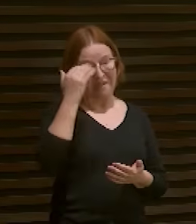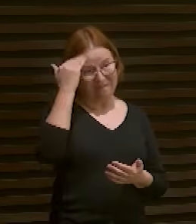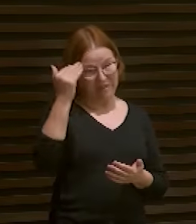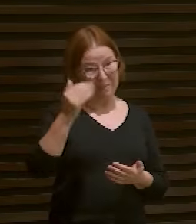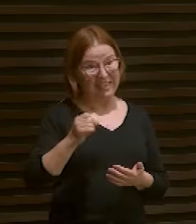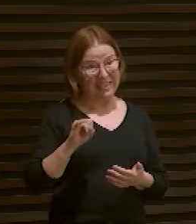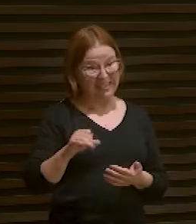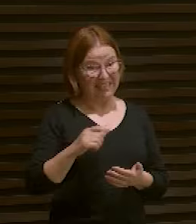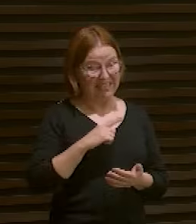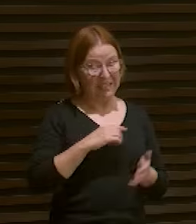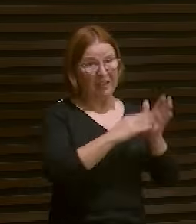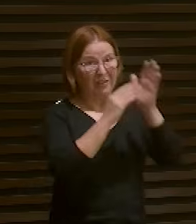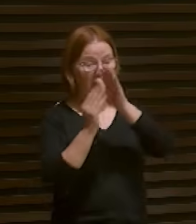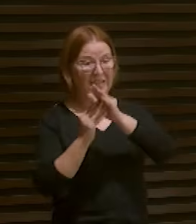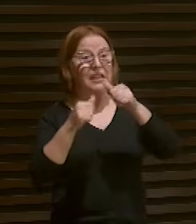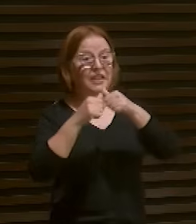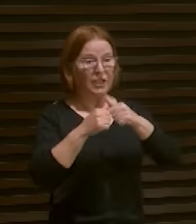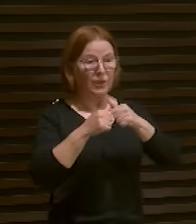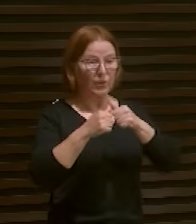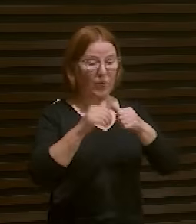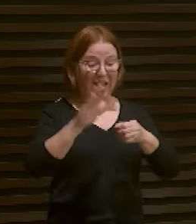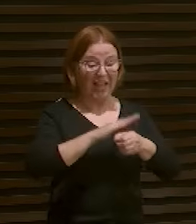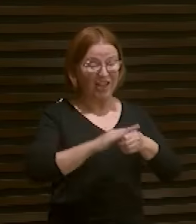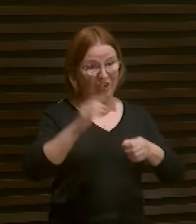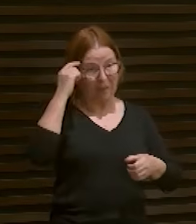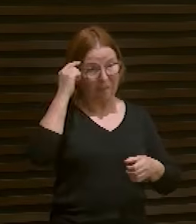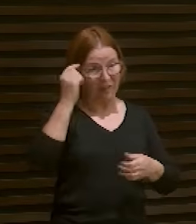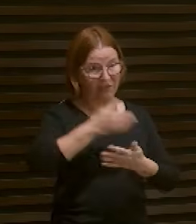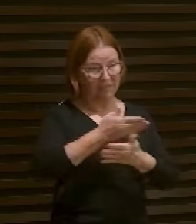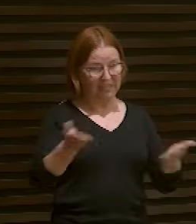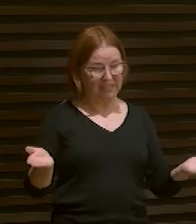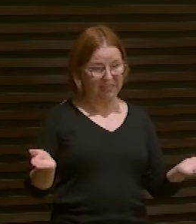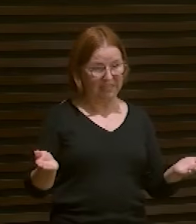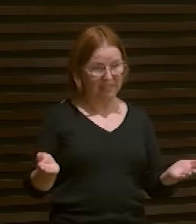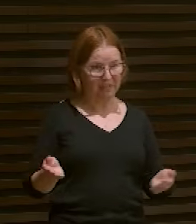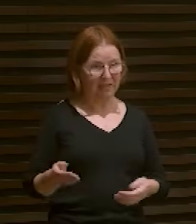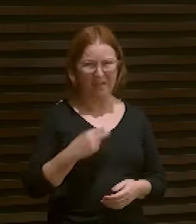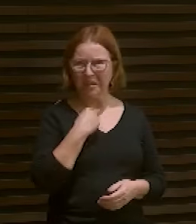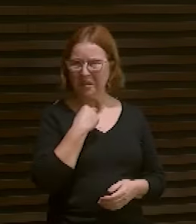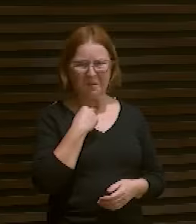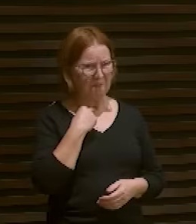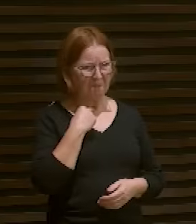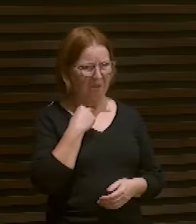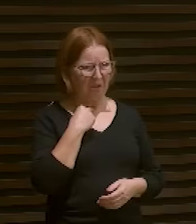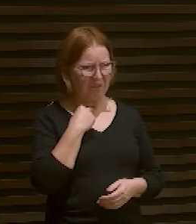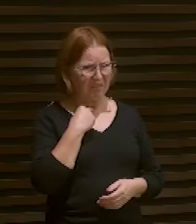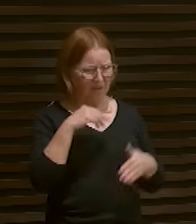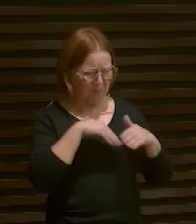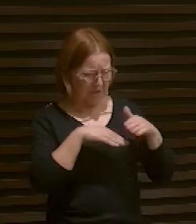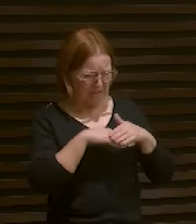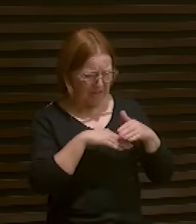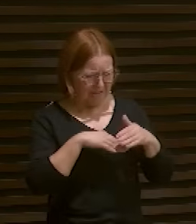existe, seja isso que ocupe a mente de vocês. Eu não posso ficar guardando